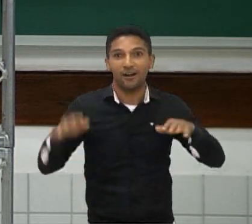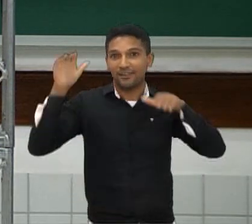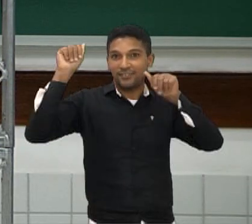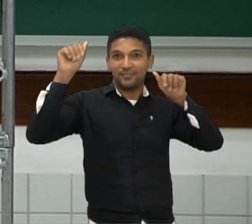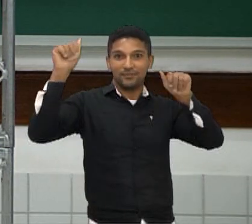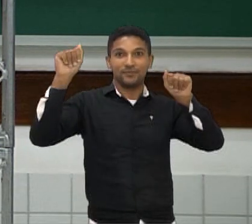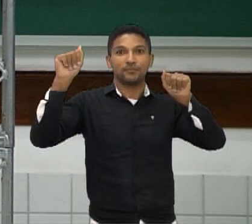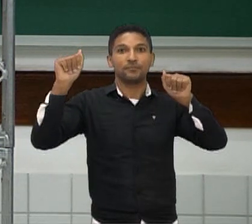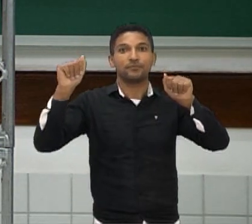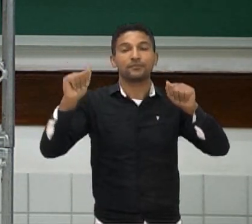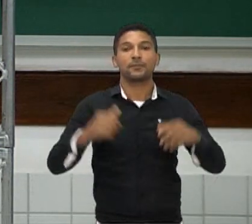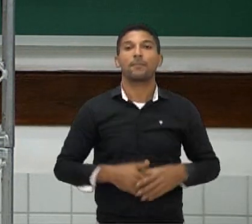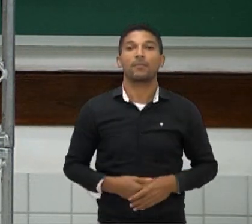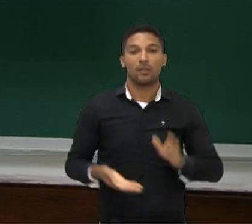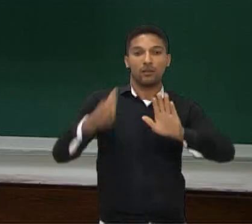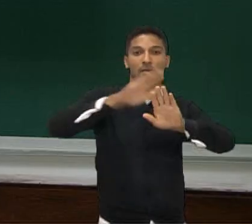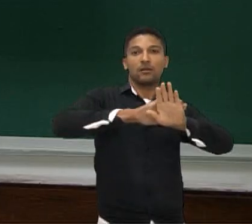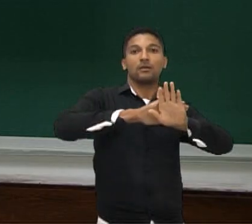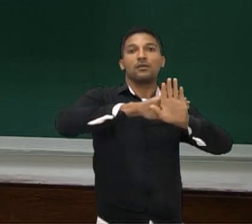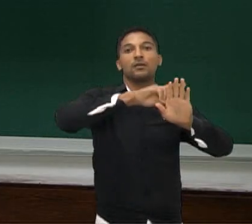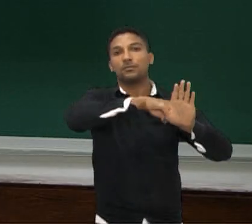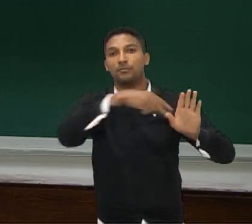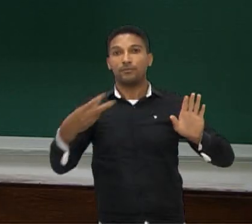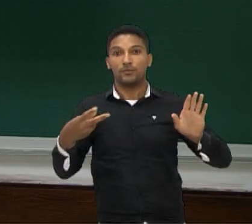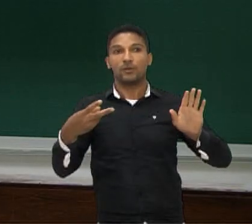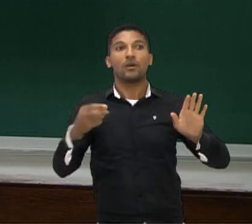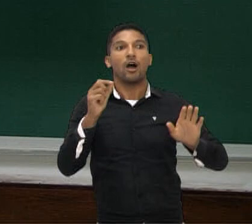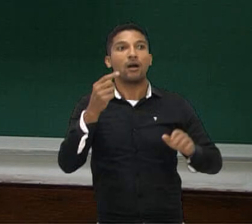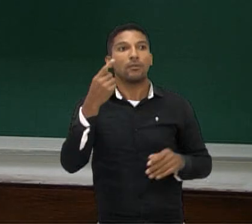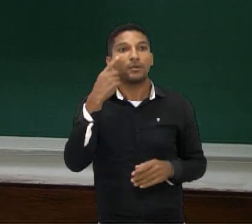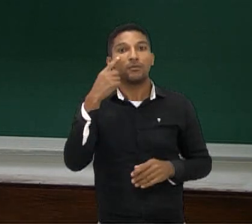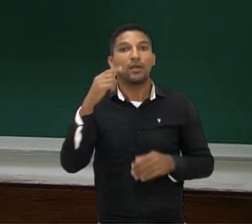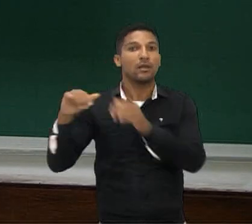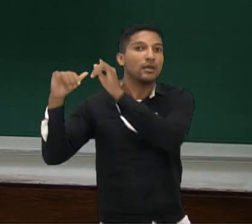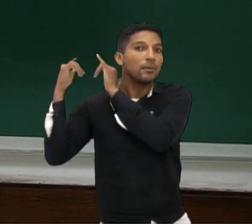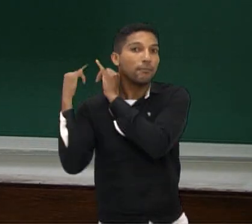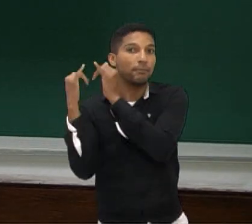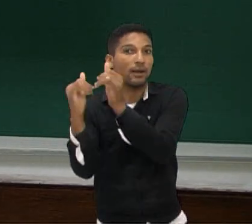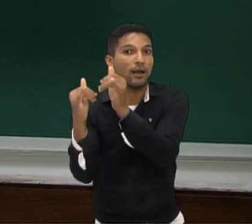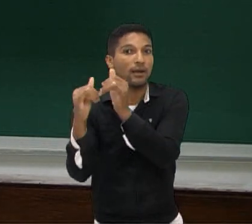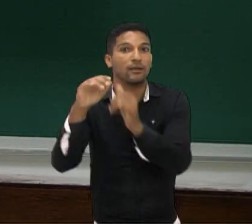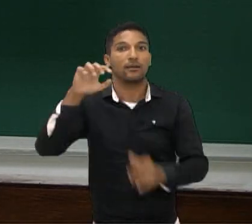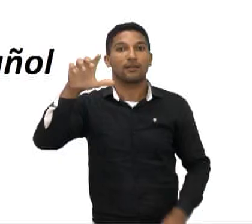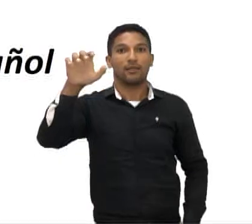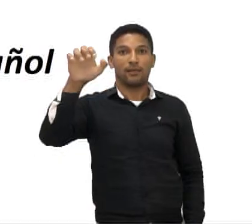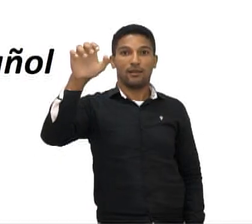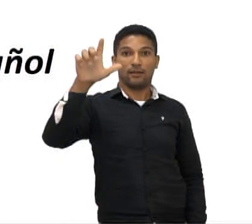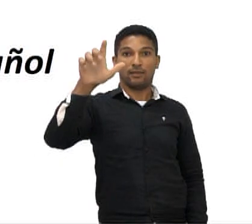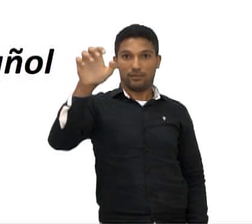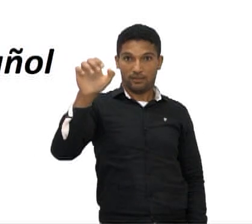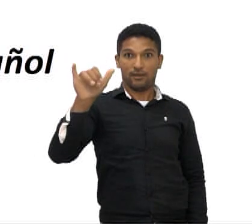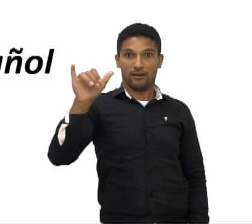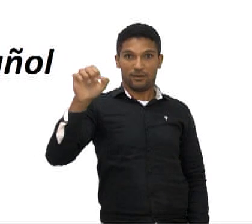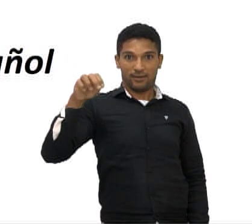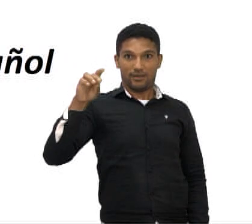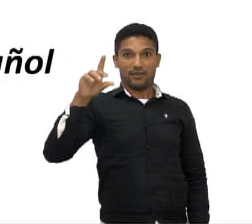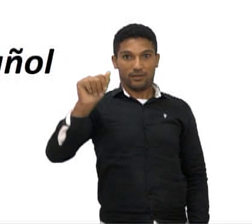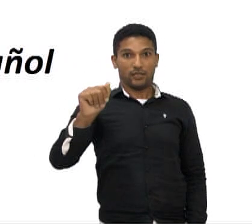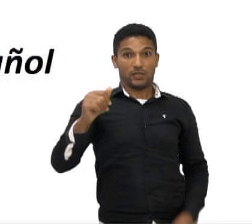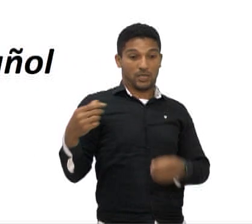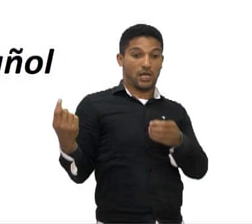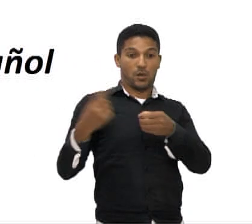textual. Leyendas urbanas. Expressões relacionadas à temática, cultura